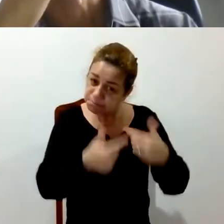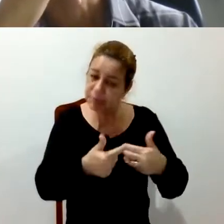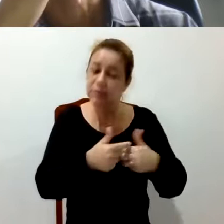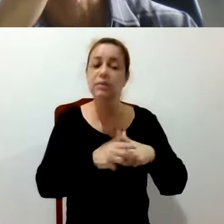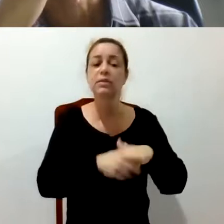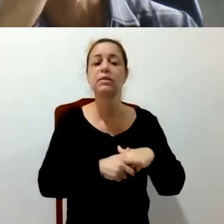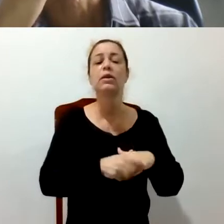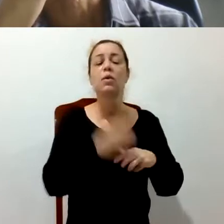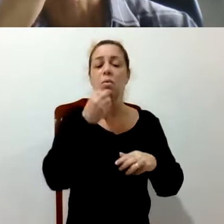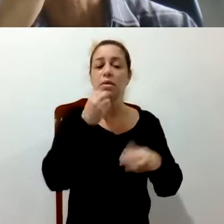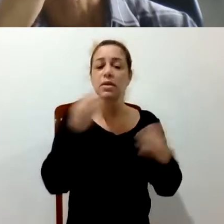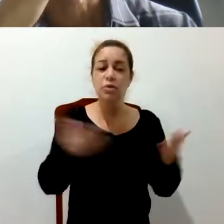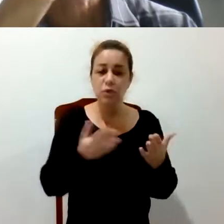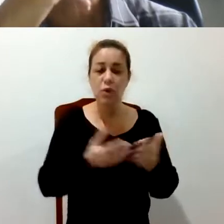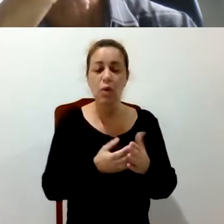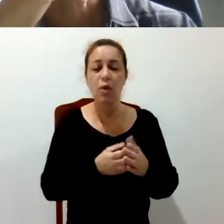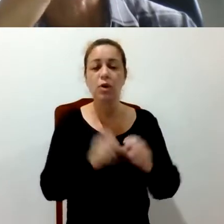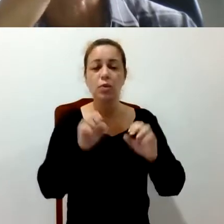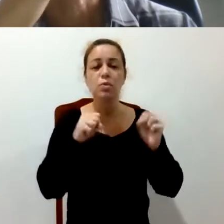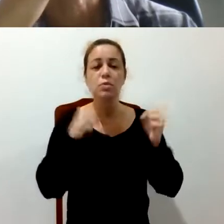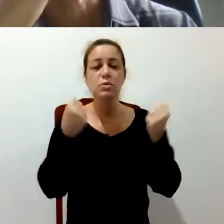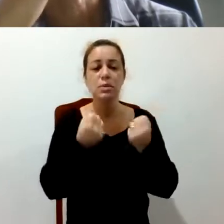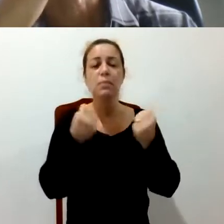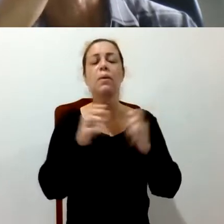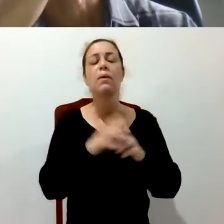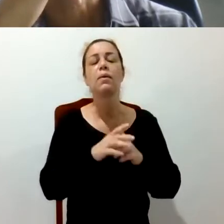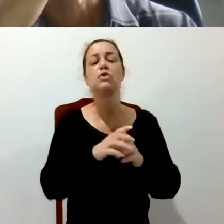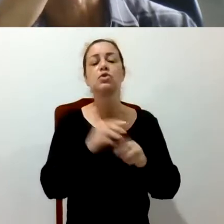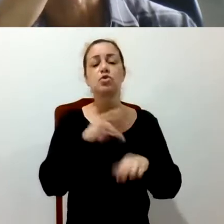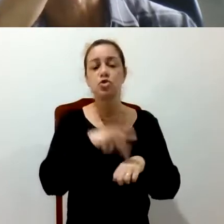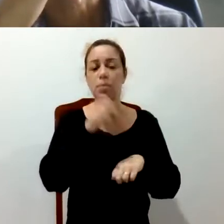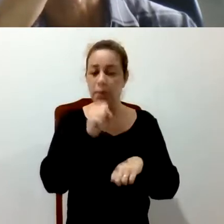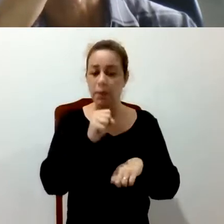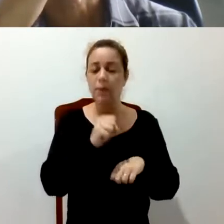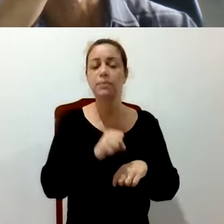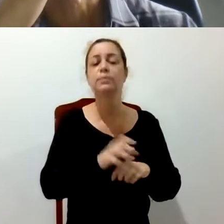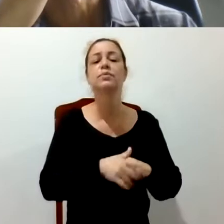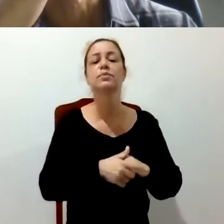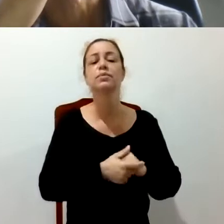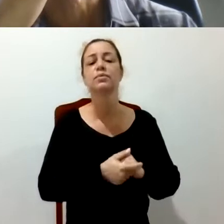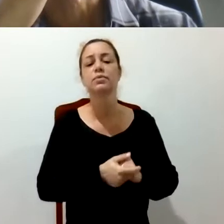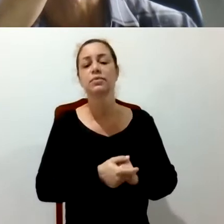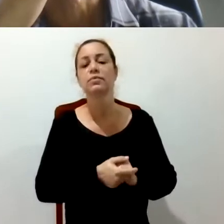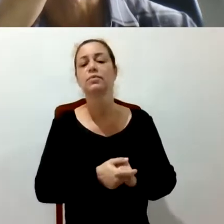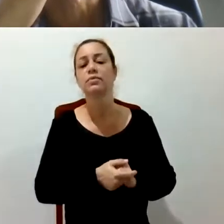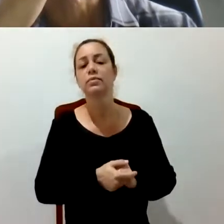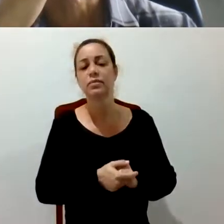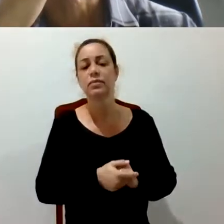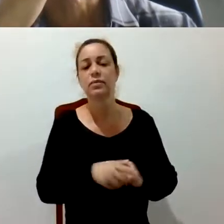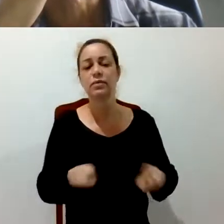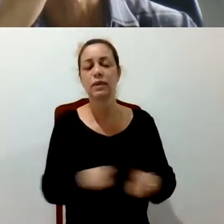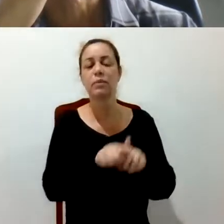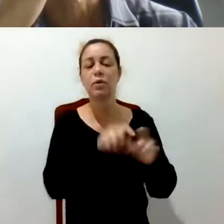né, dentro desse simpósio aí da pós-graduação, dentro da jornada também, né, de integração do